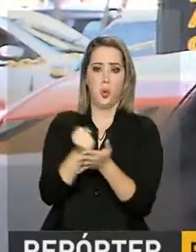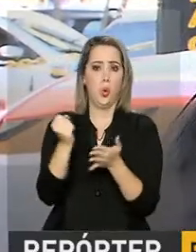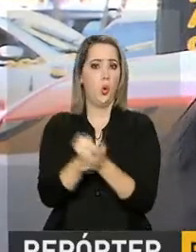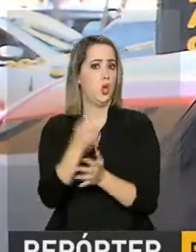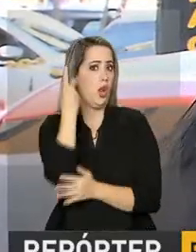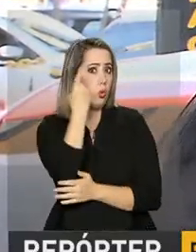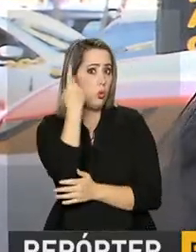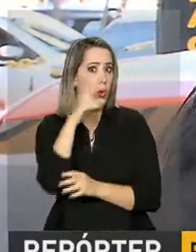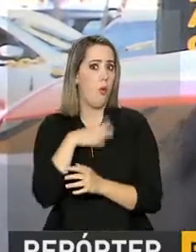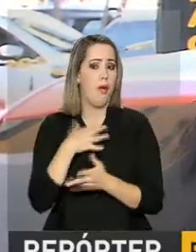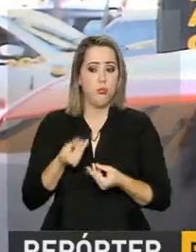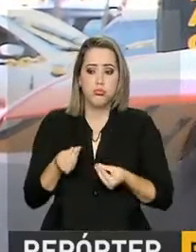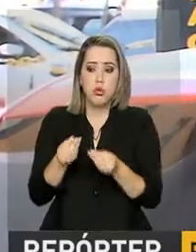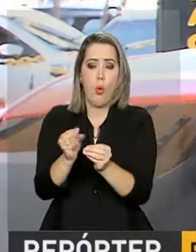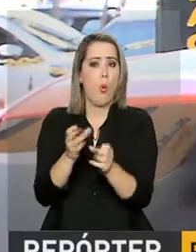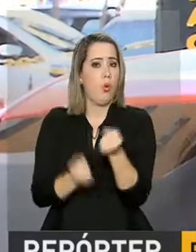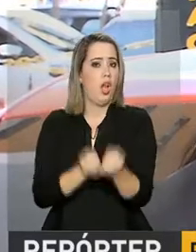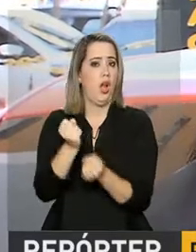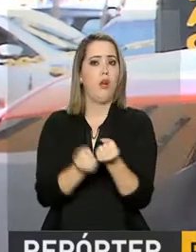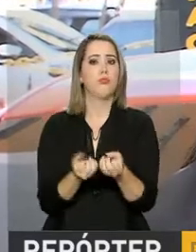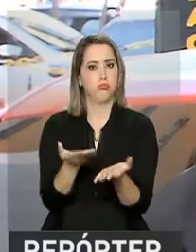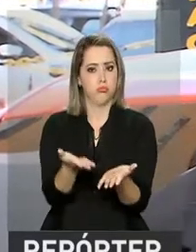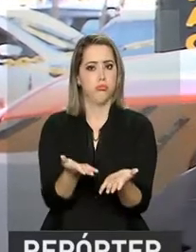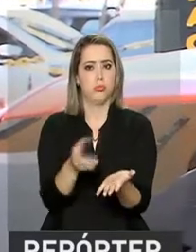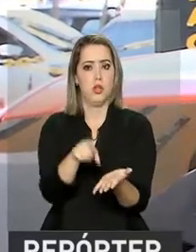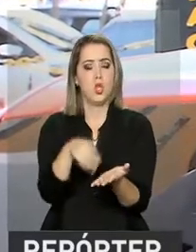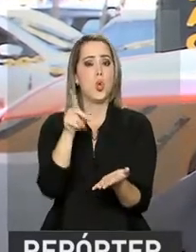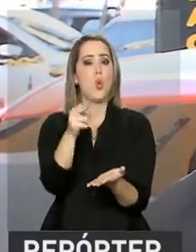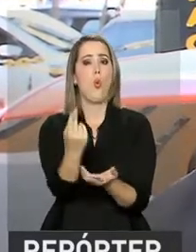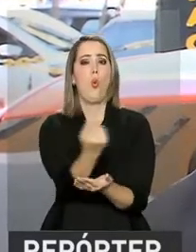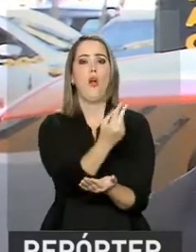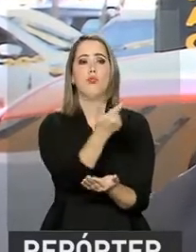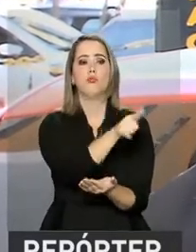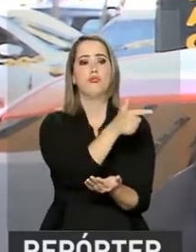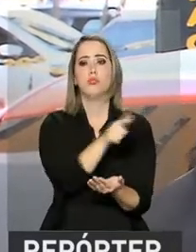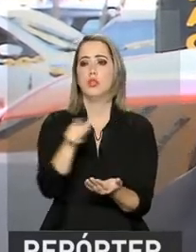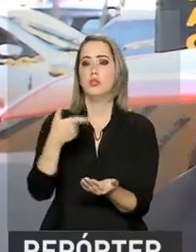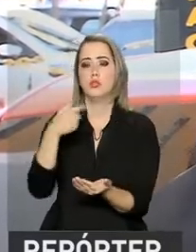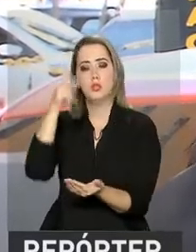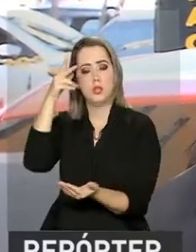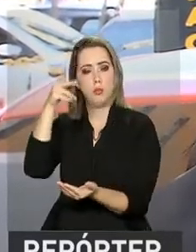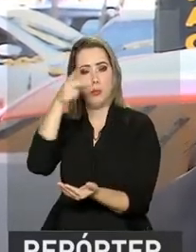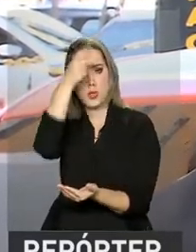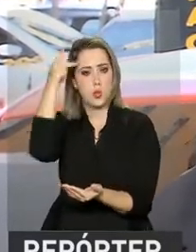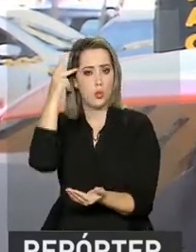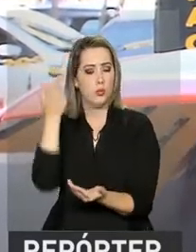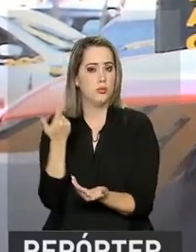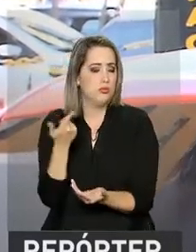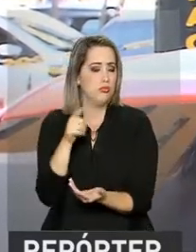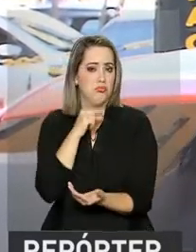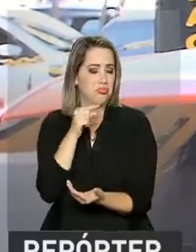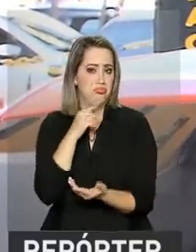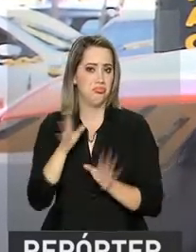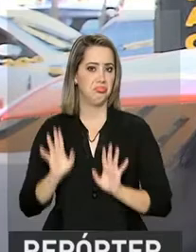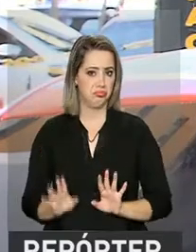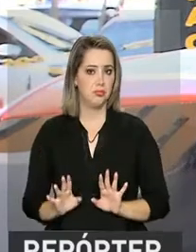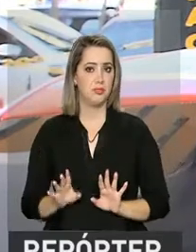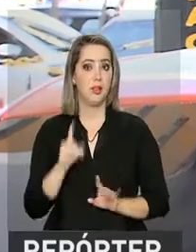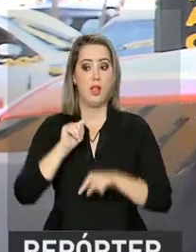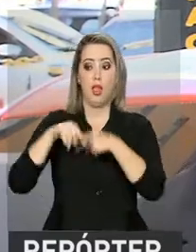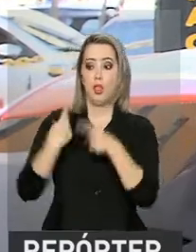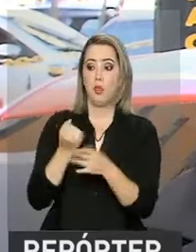leva o veículo tudo como clientes comuns né a gente não tem nenhum tipo de desconfiança e aí depois é